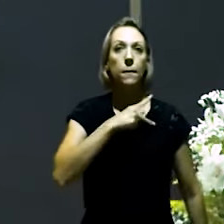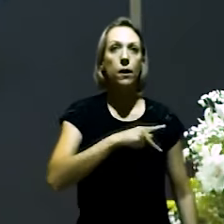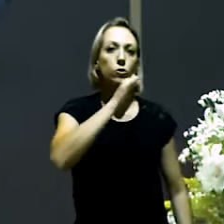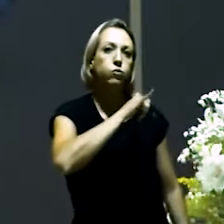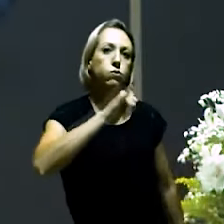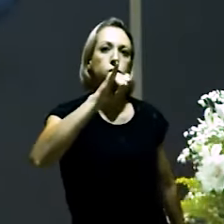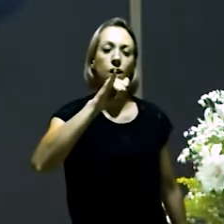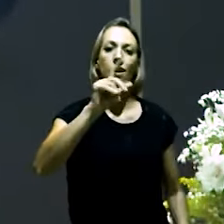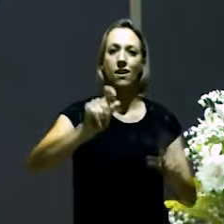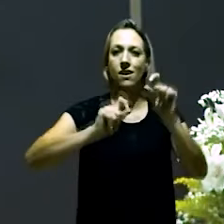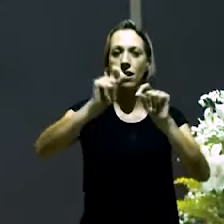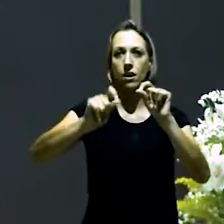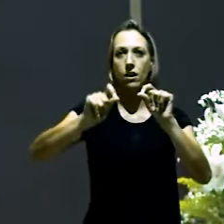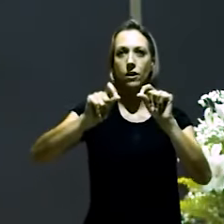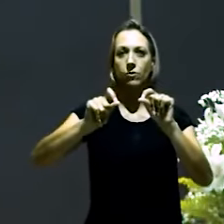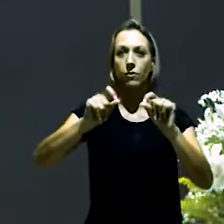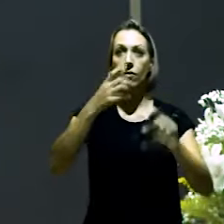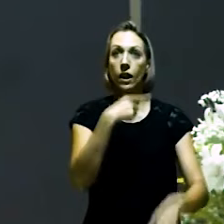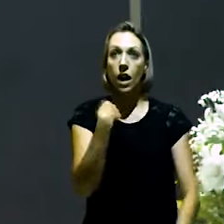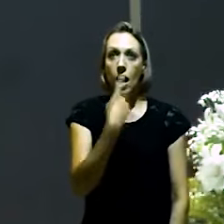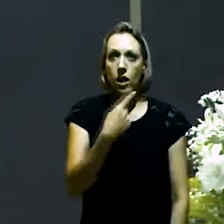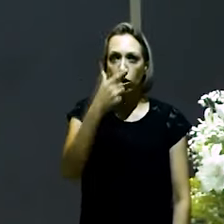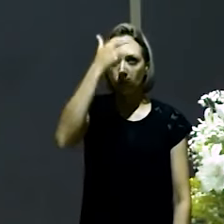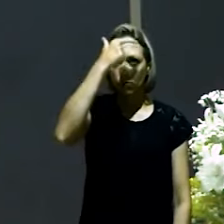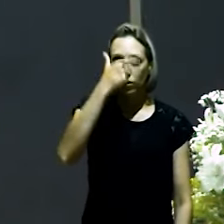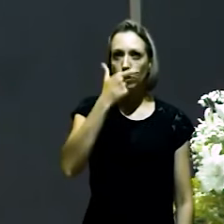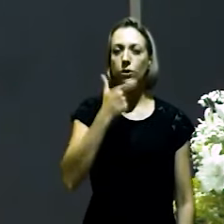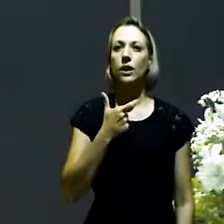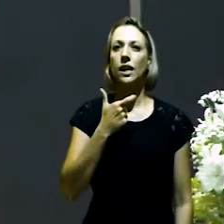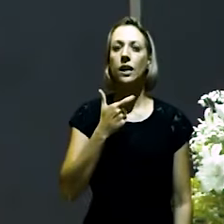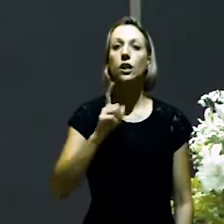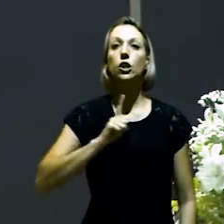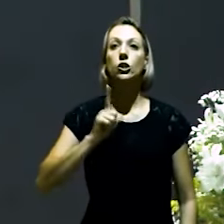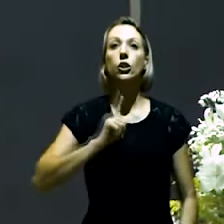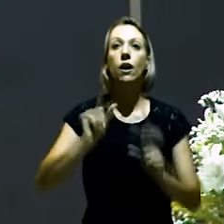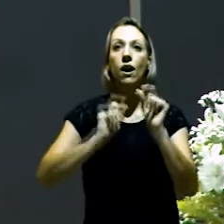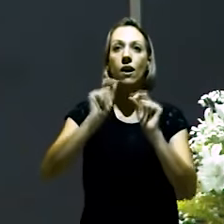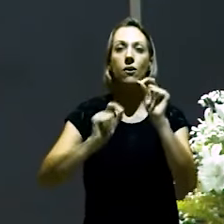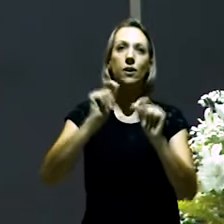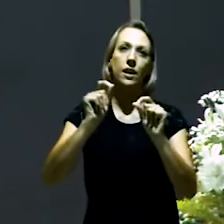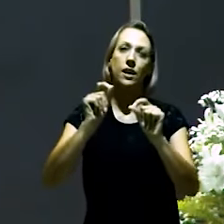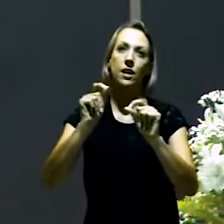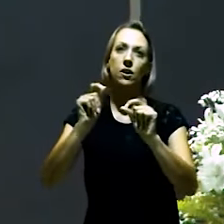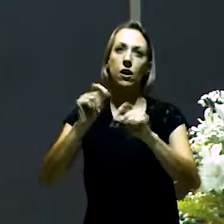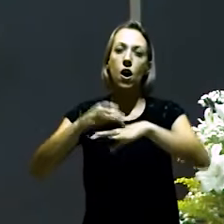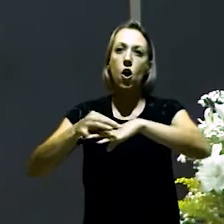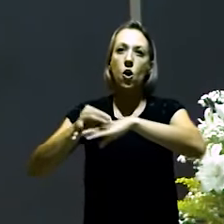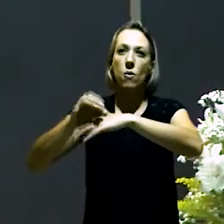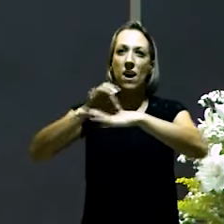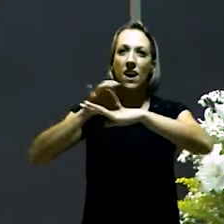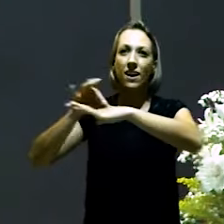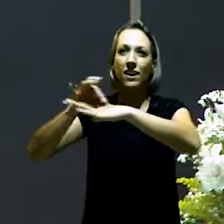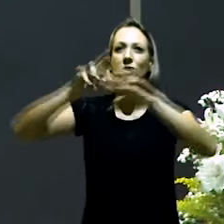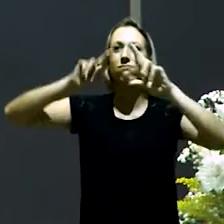que havia em nós uma carne não removida. Havia em nós, para você que não conhece o termo circuncisão, é